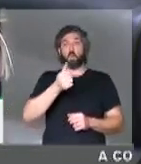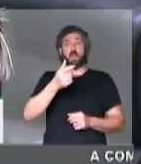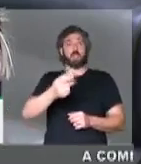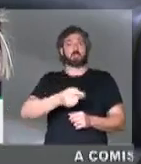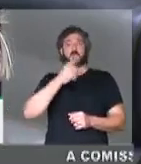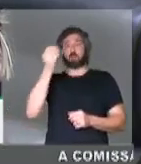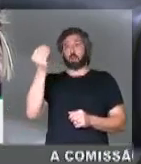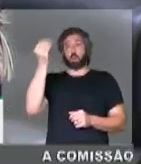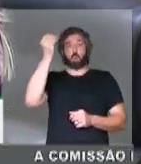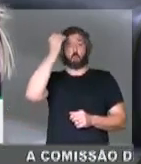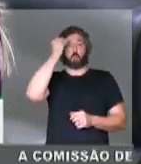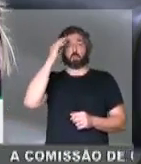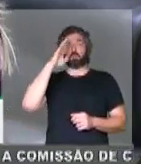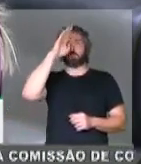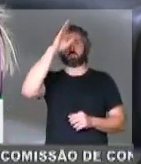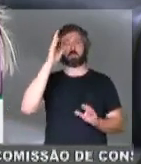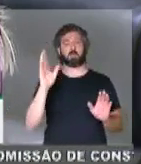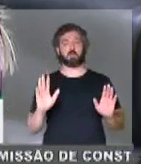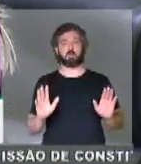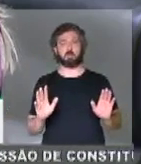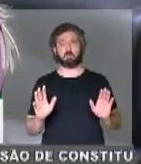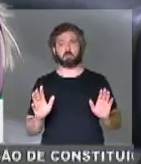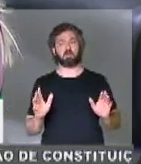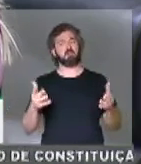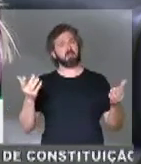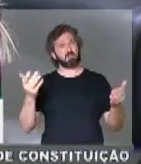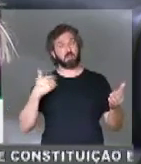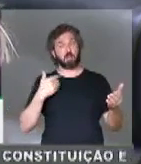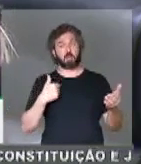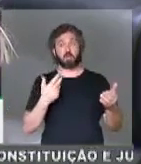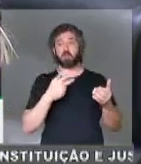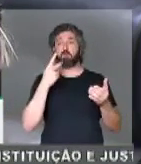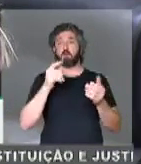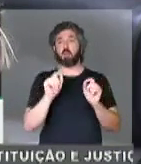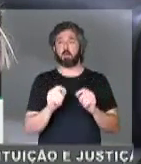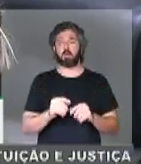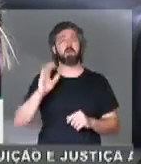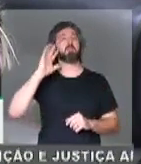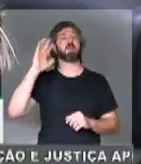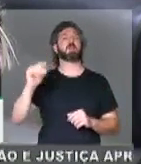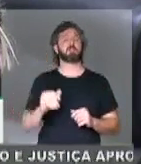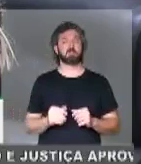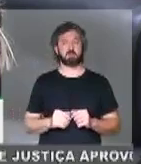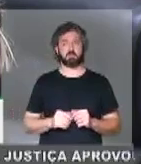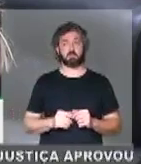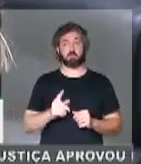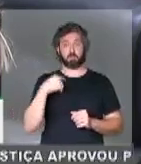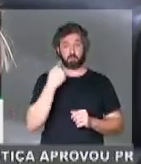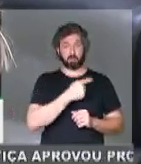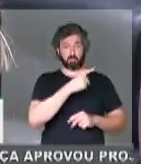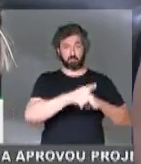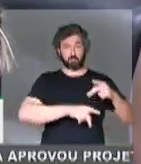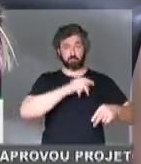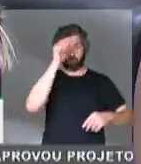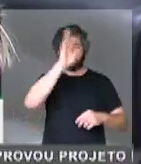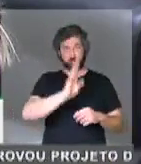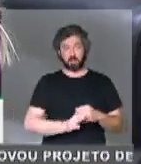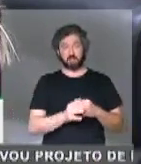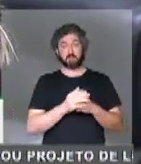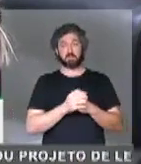no presidente é revolucionário então eu queria falar o seguinte imagina situação de nós brasileiros